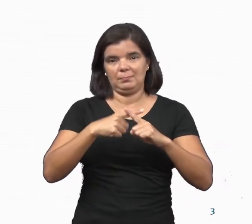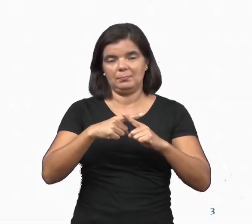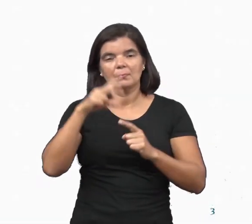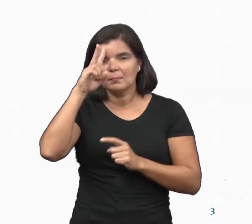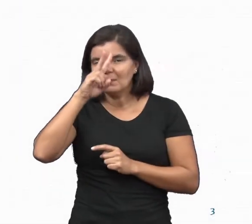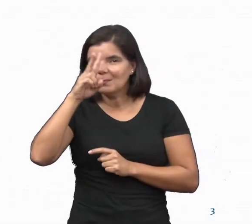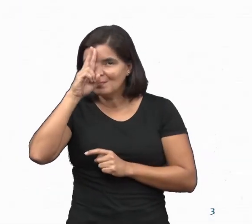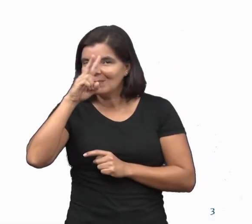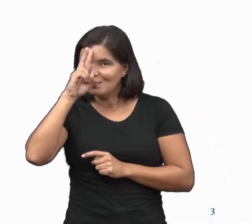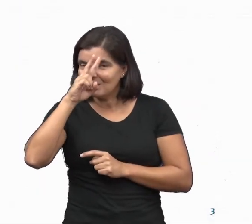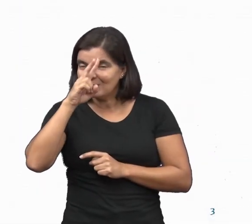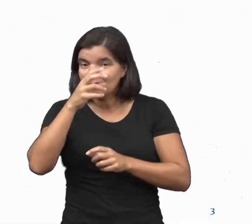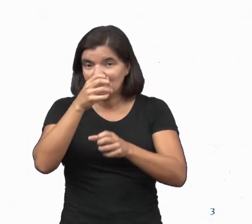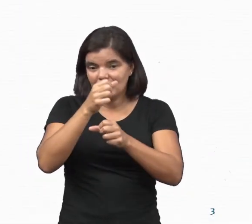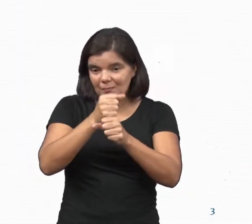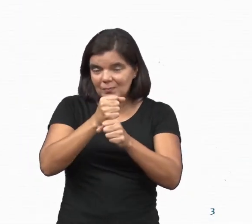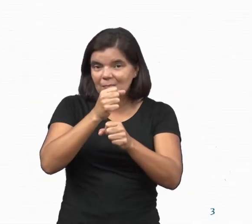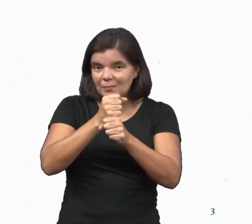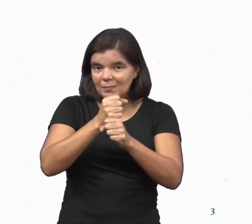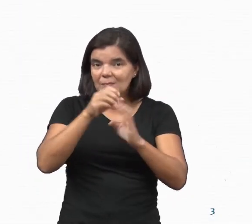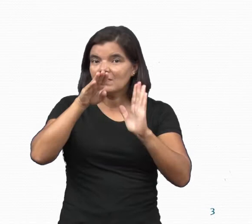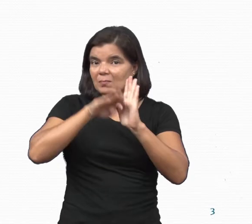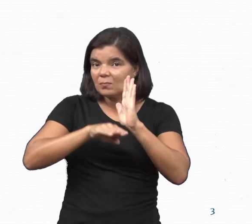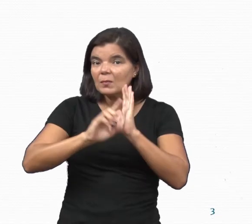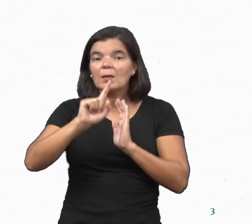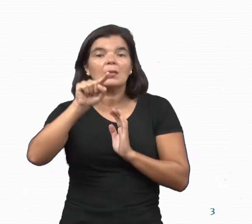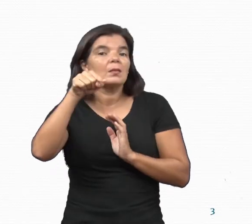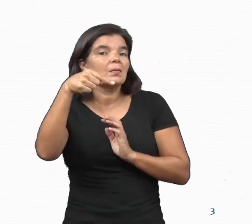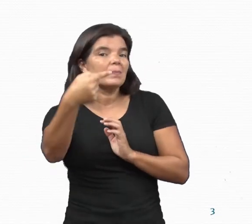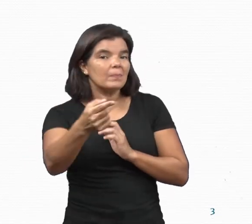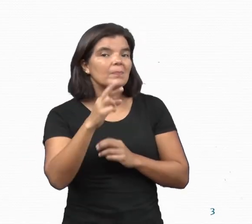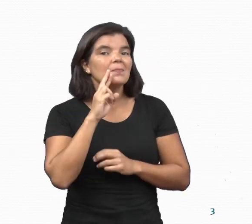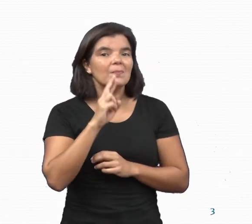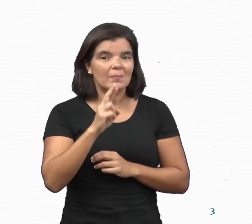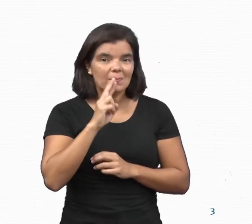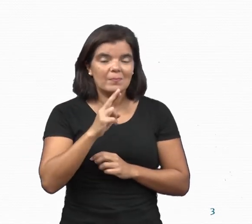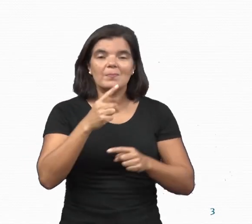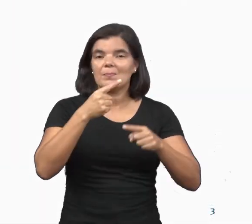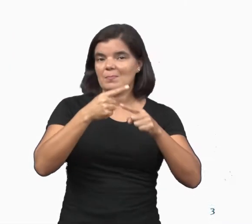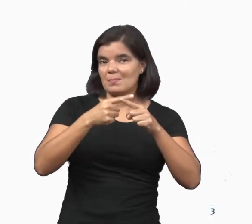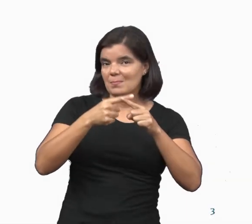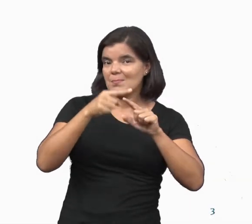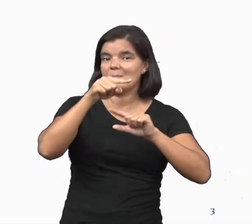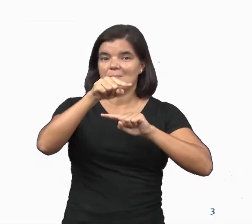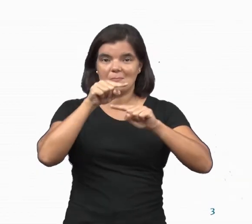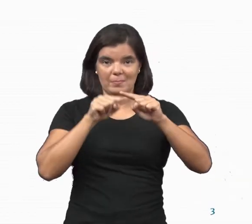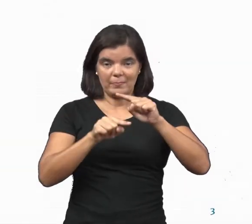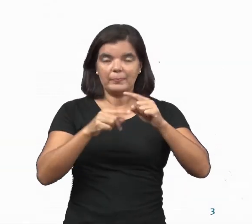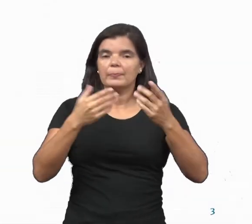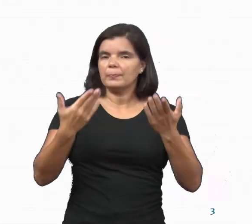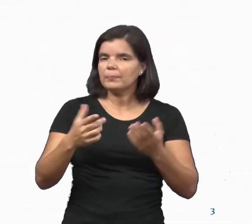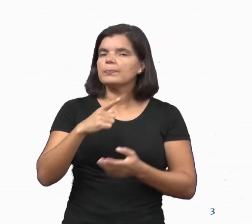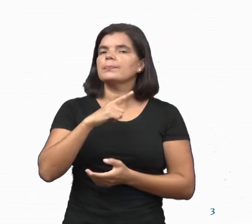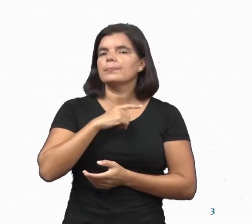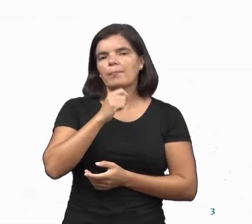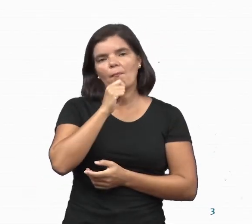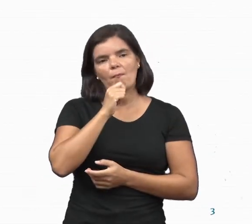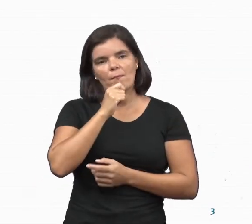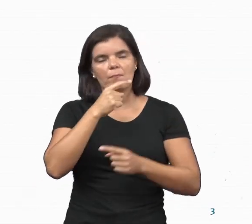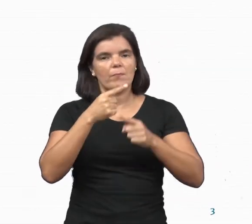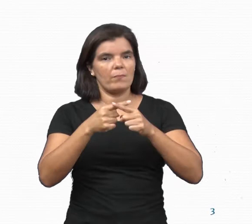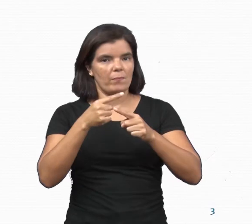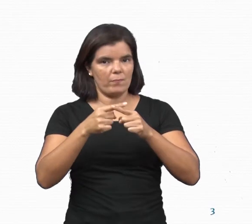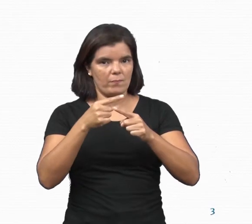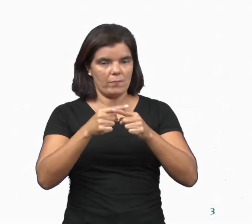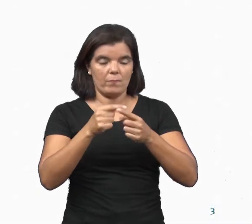Lembra que a adição e subtração se resolve depois que eliminar a multiplicação e a divisão. Então, como eu tenho essa multiplicação, eu